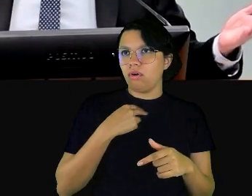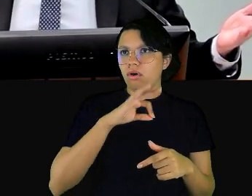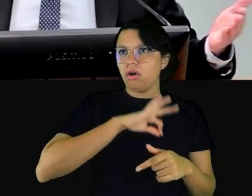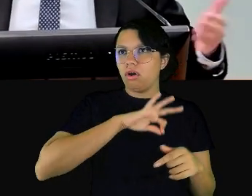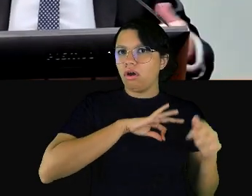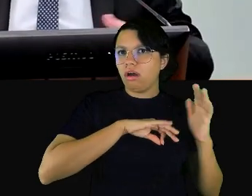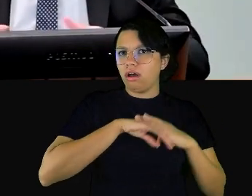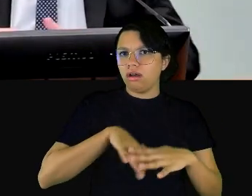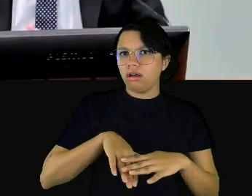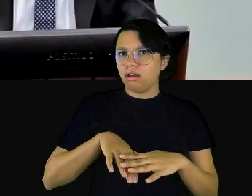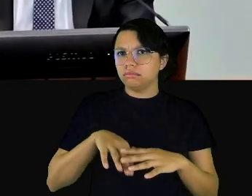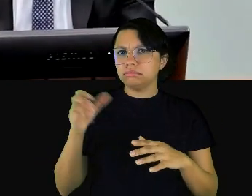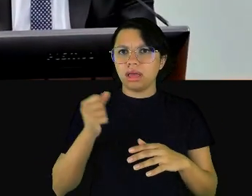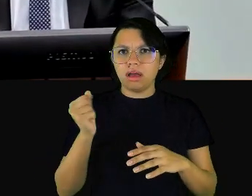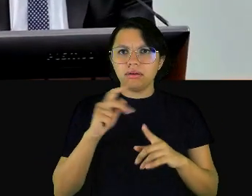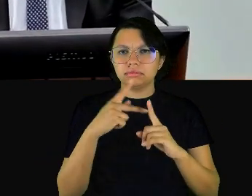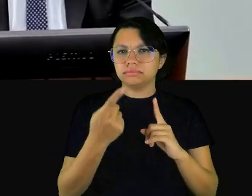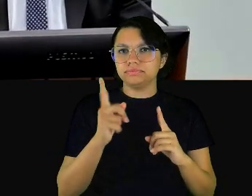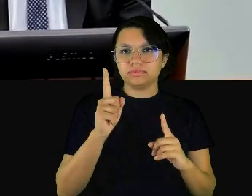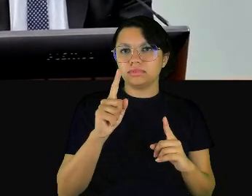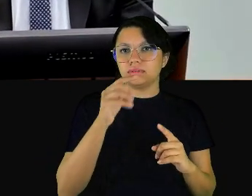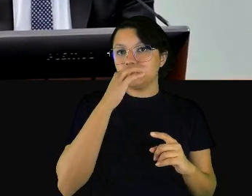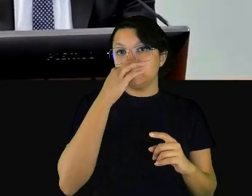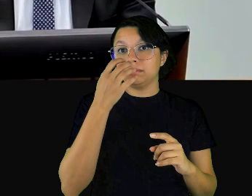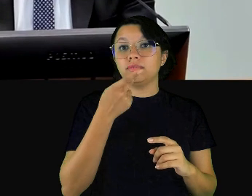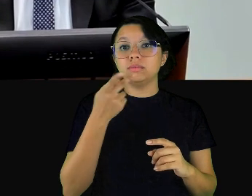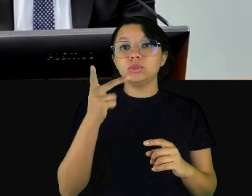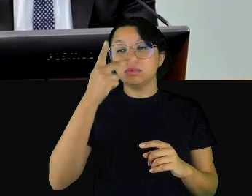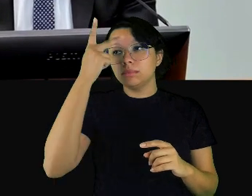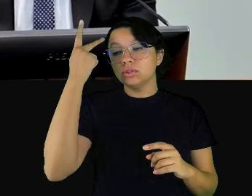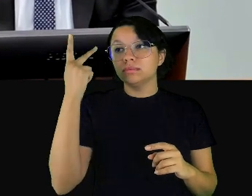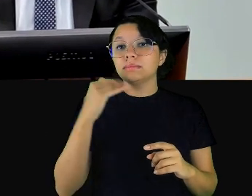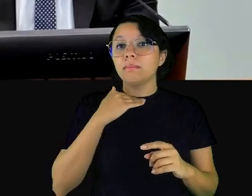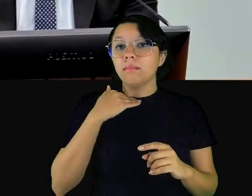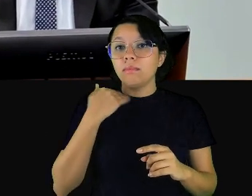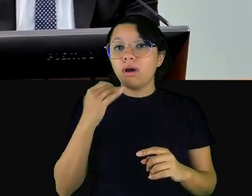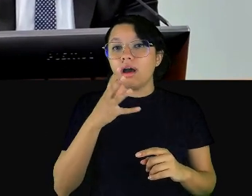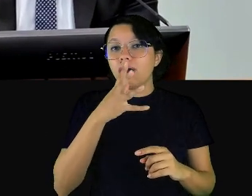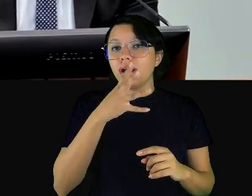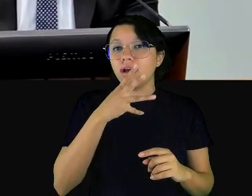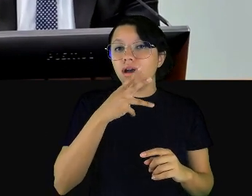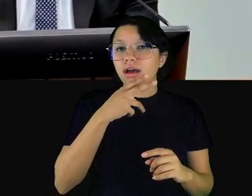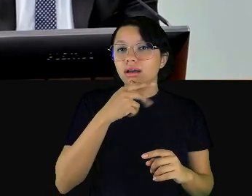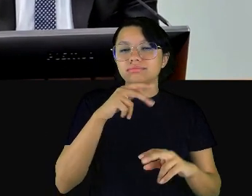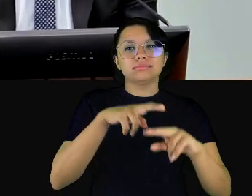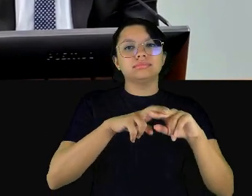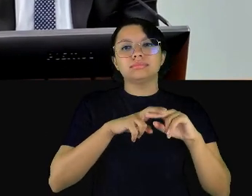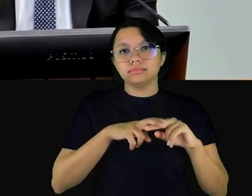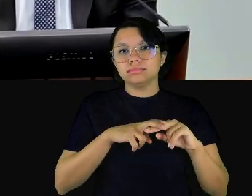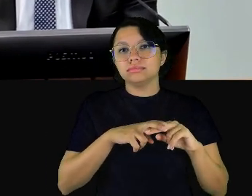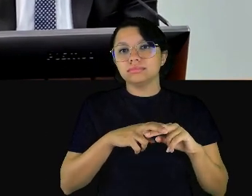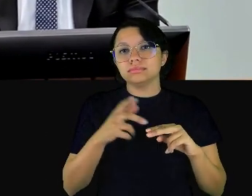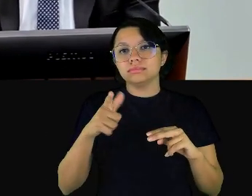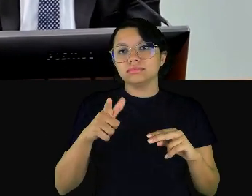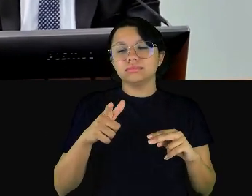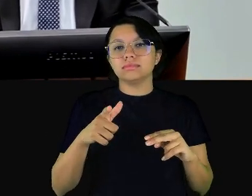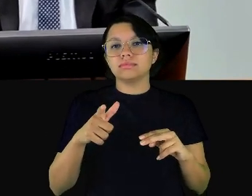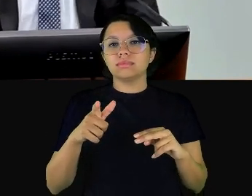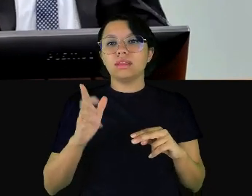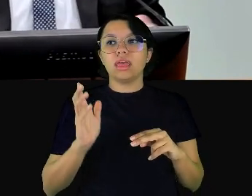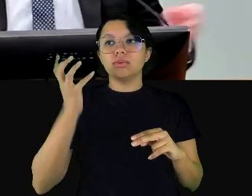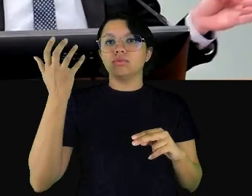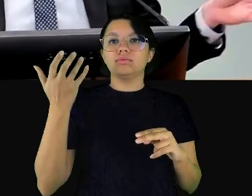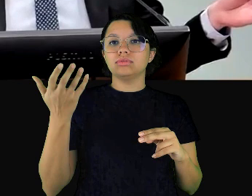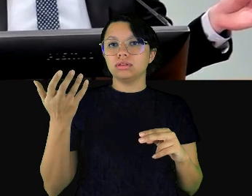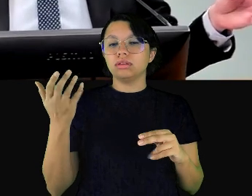previdenciário. Nós estaríamos falando de uma pessoa morrendo à míngua, em razão de justamente uma questão insolucionável,